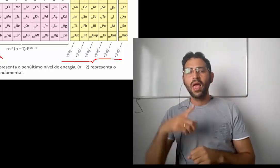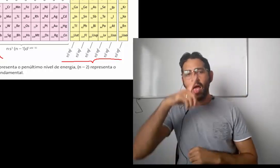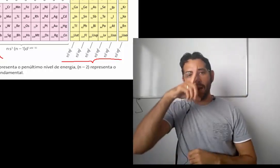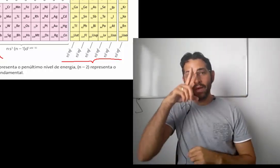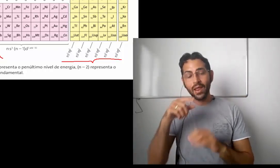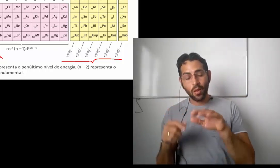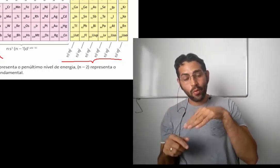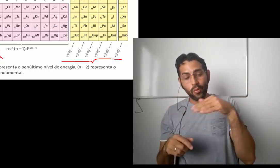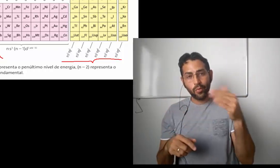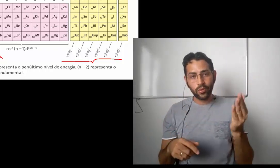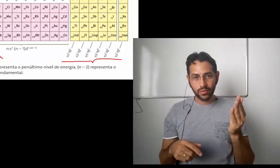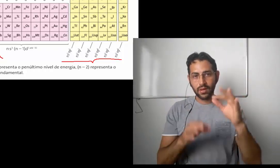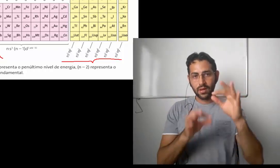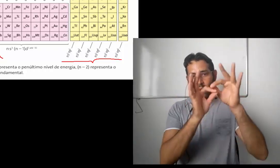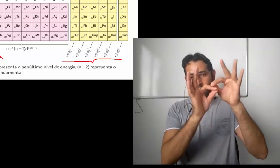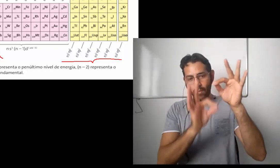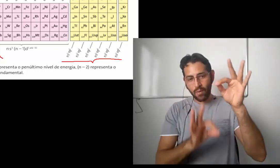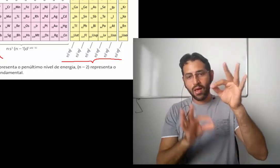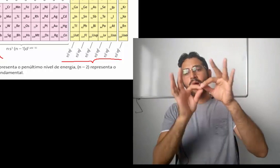fileira, né?